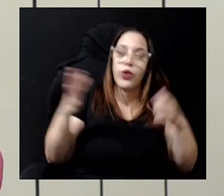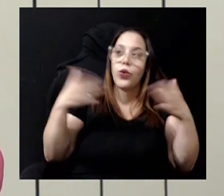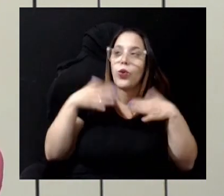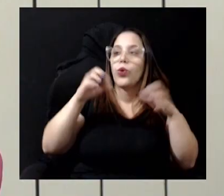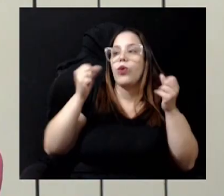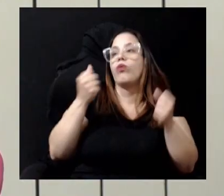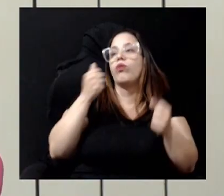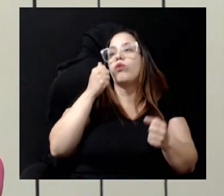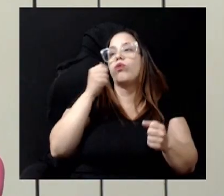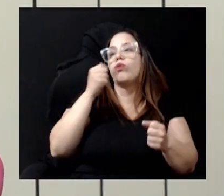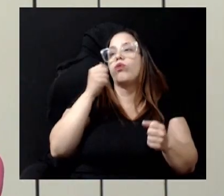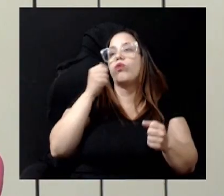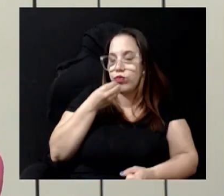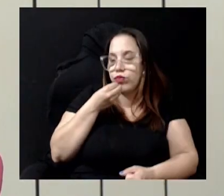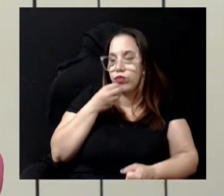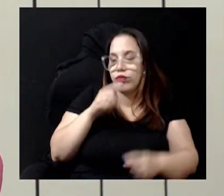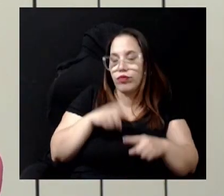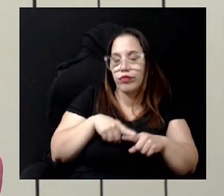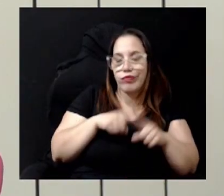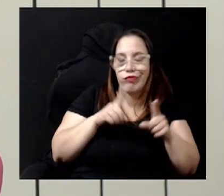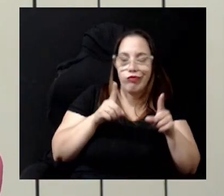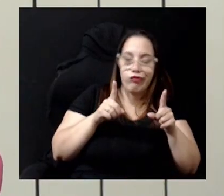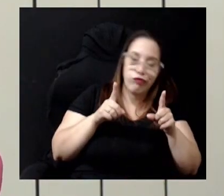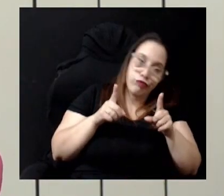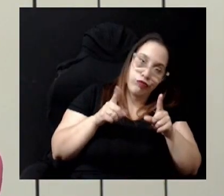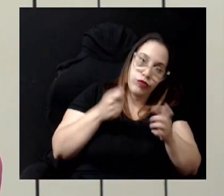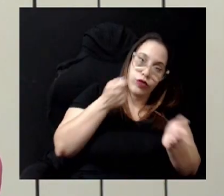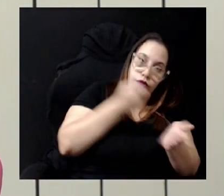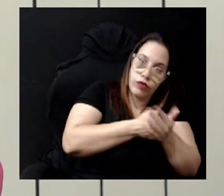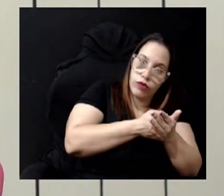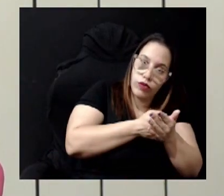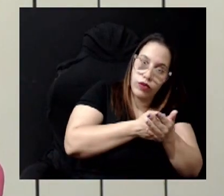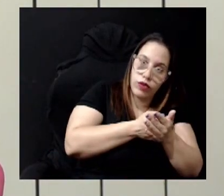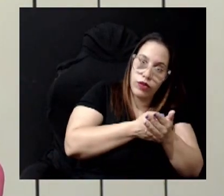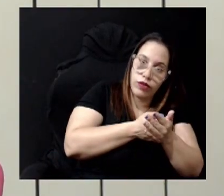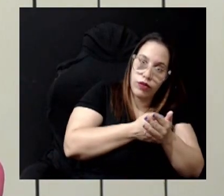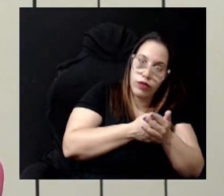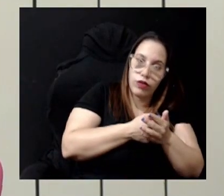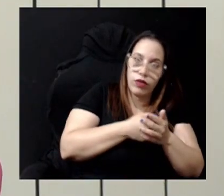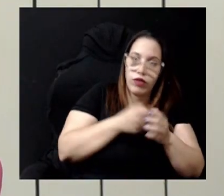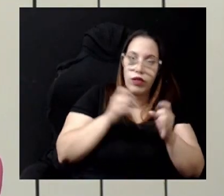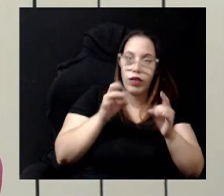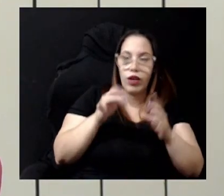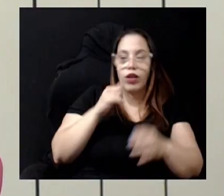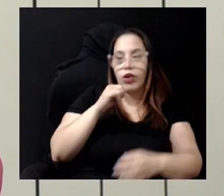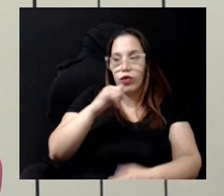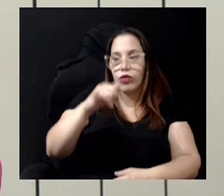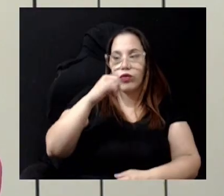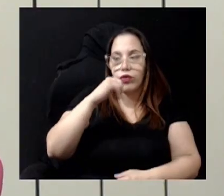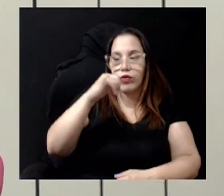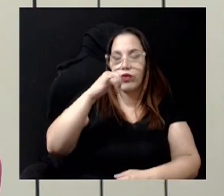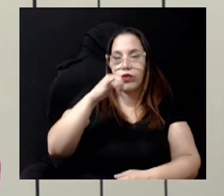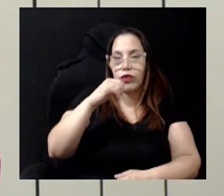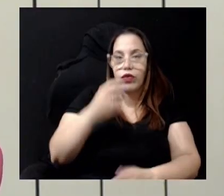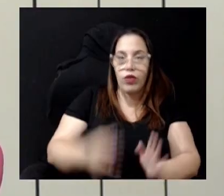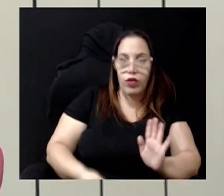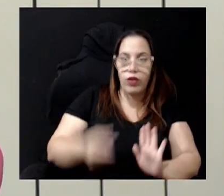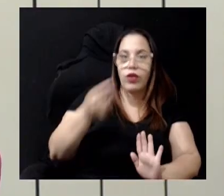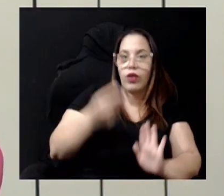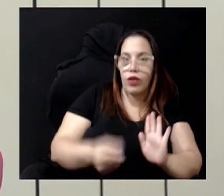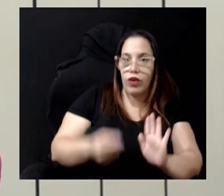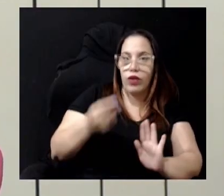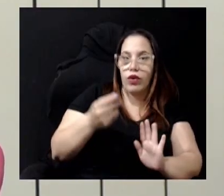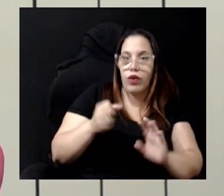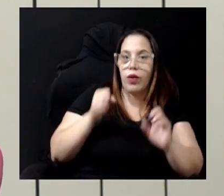real, mas não é um fato porque tem implicações, não só energéticas, tem implicações econômicas, né? Então é por isso que